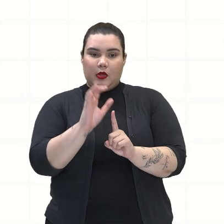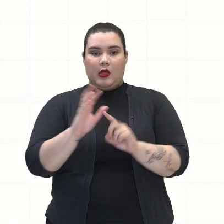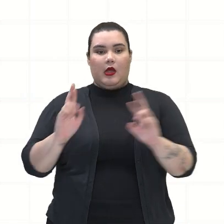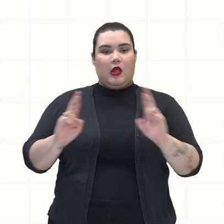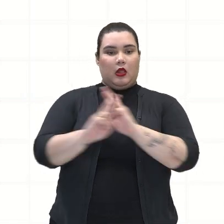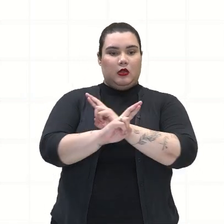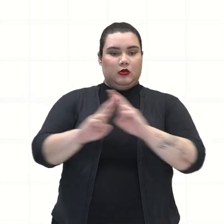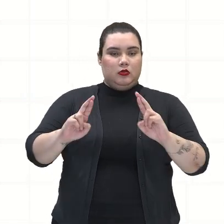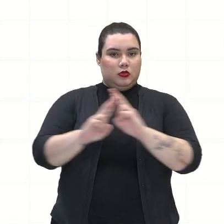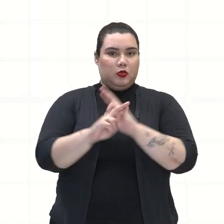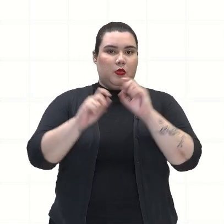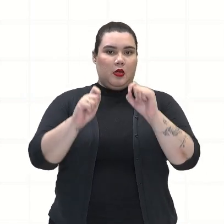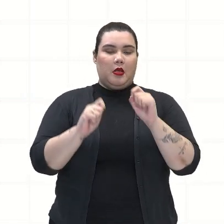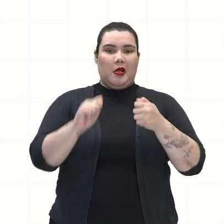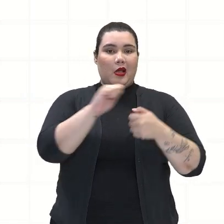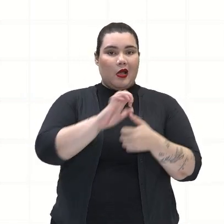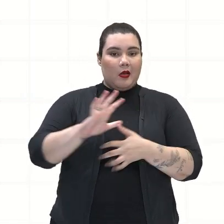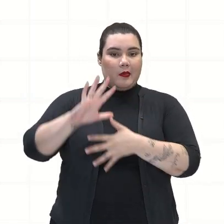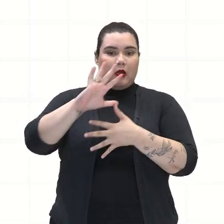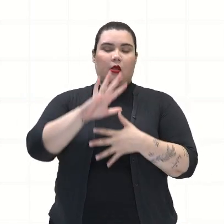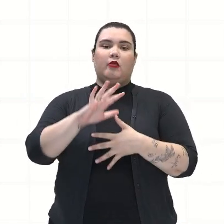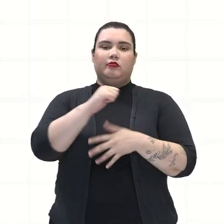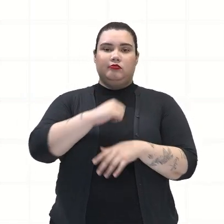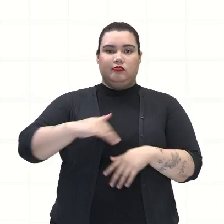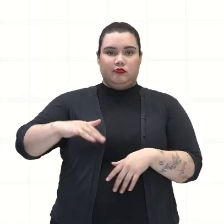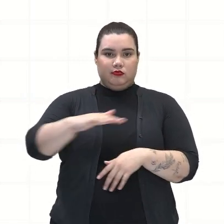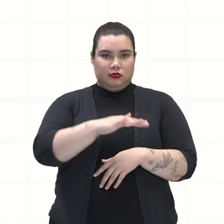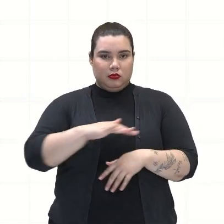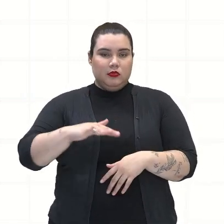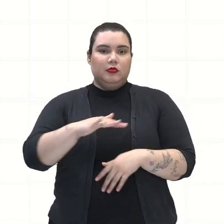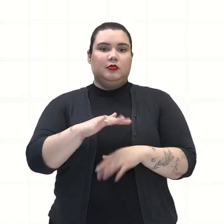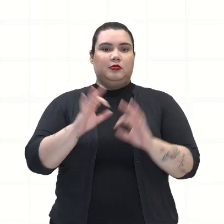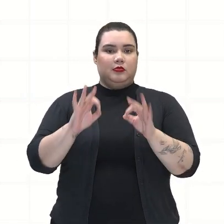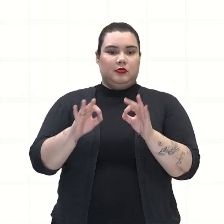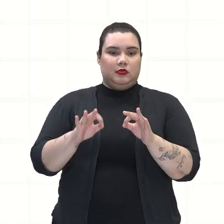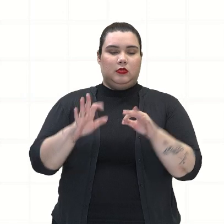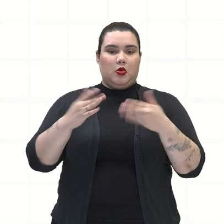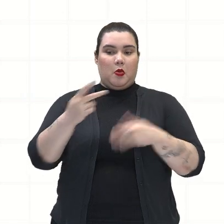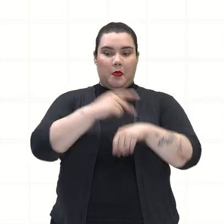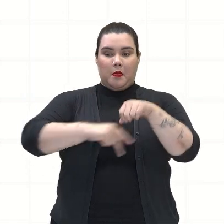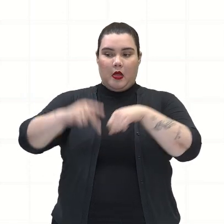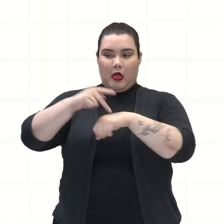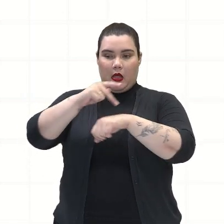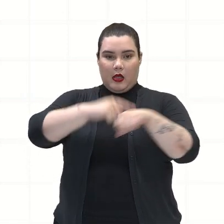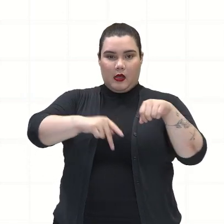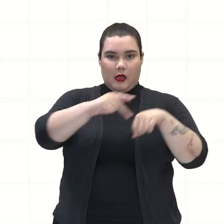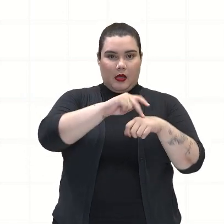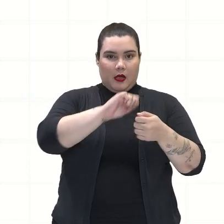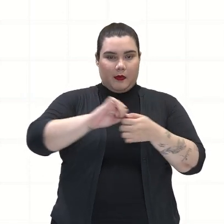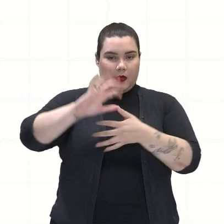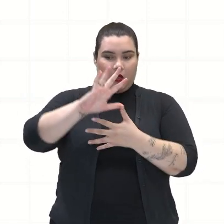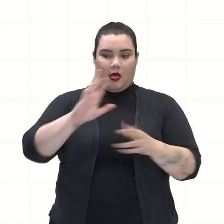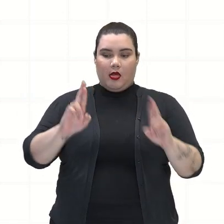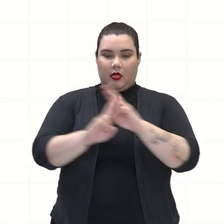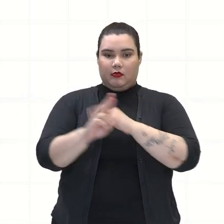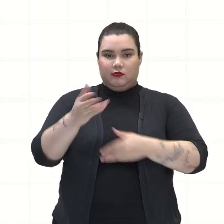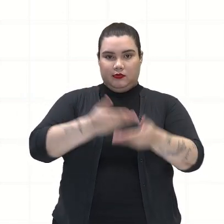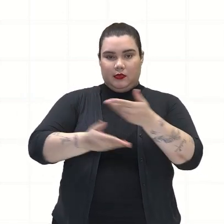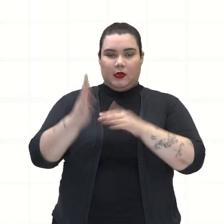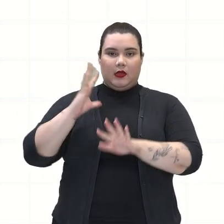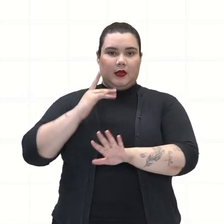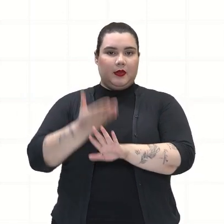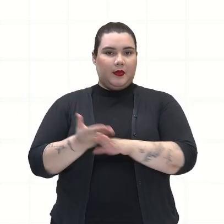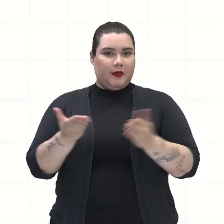relações interamericanas, né? Então, as relações entre os países americanos até os dias de